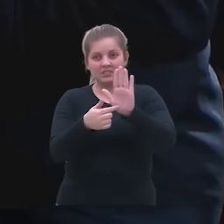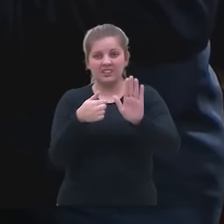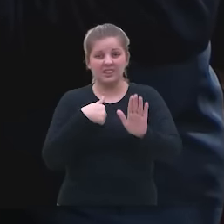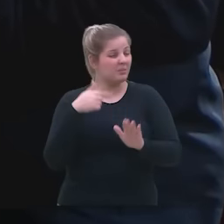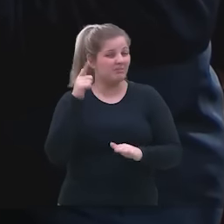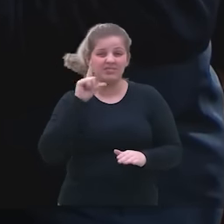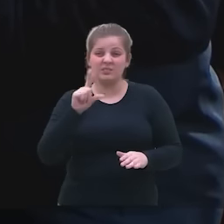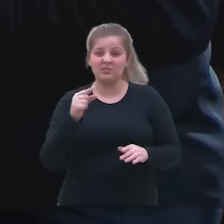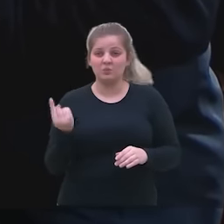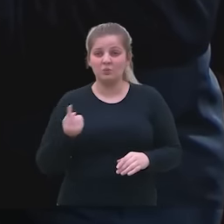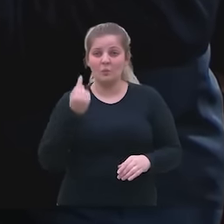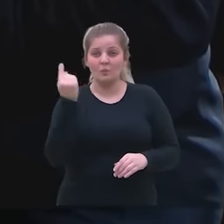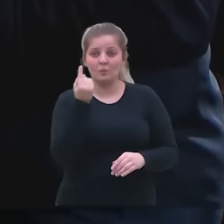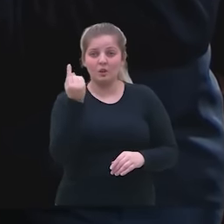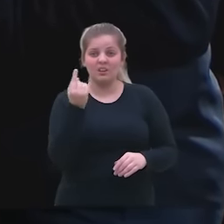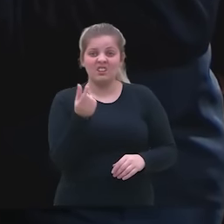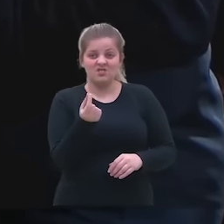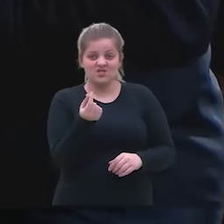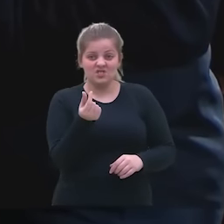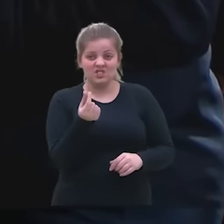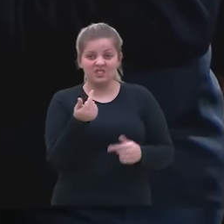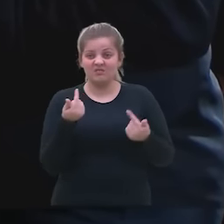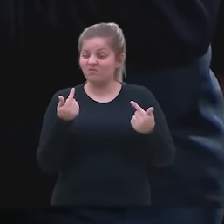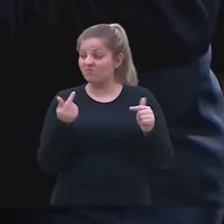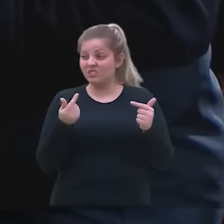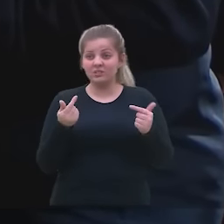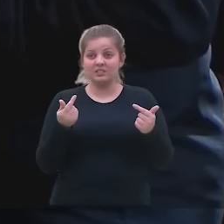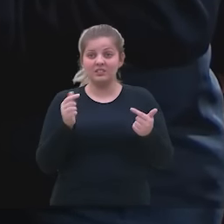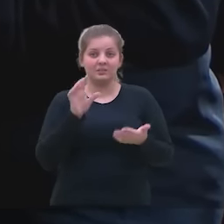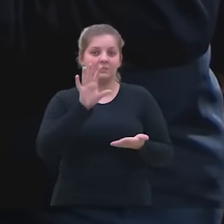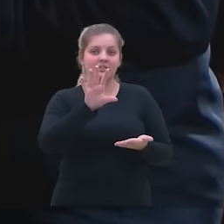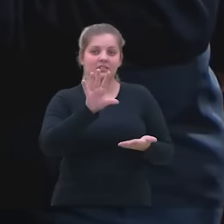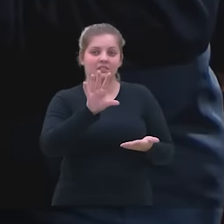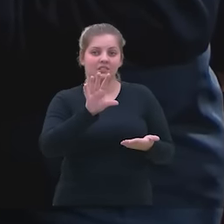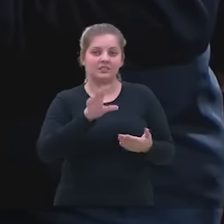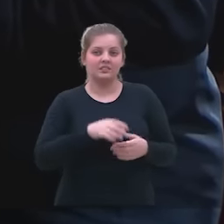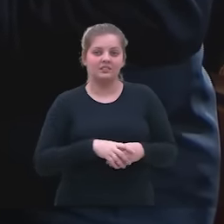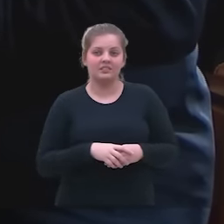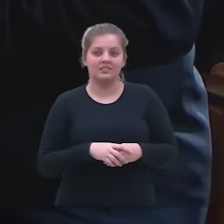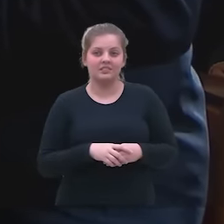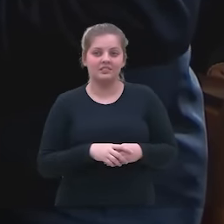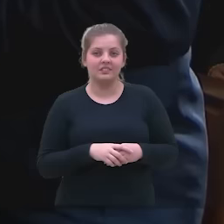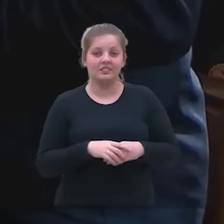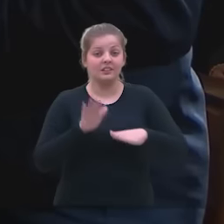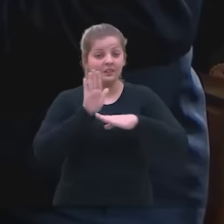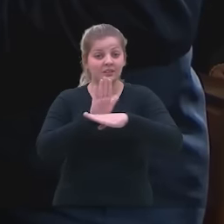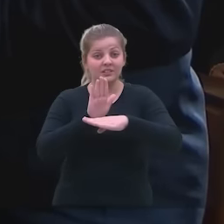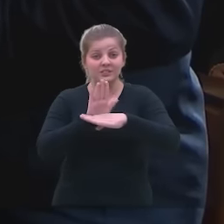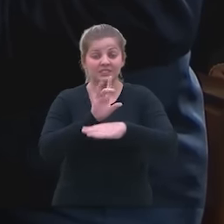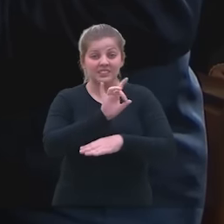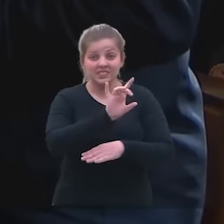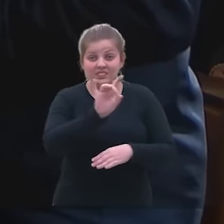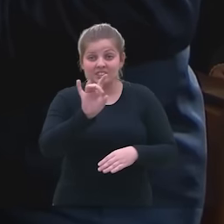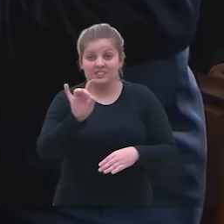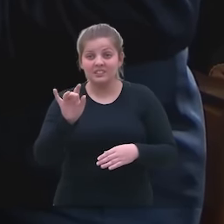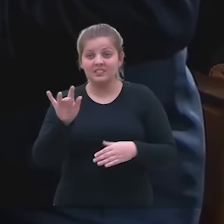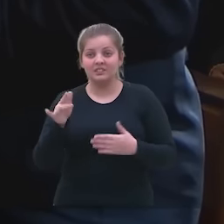sozinho não tem dinheiro para isso é com a colaboração de cada